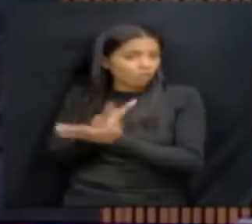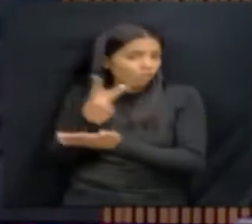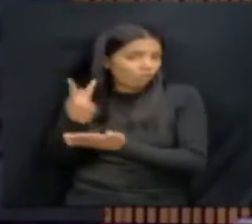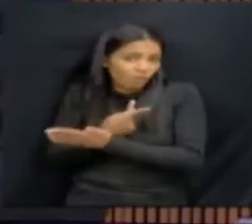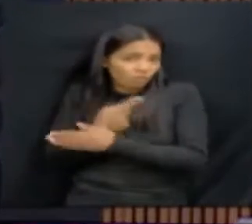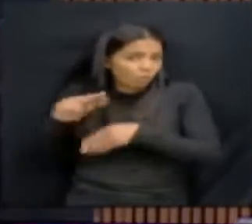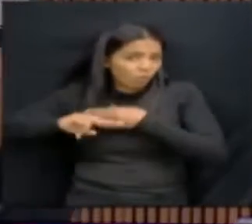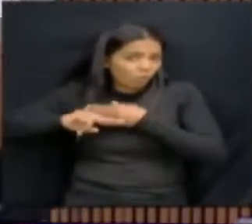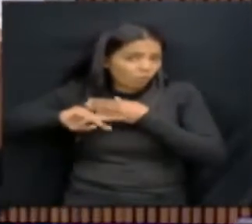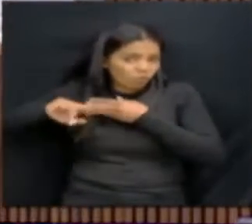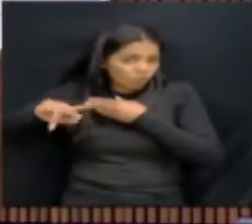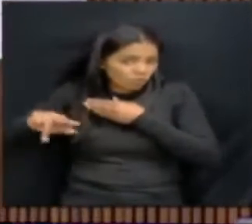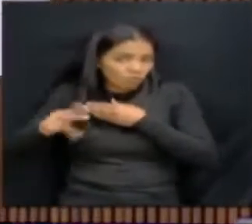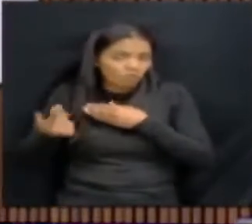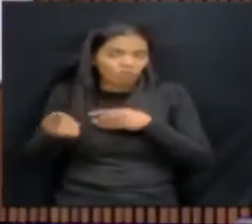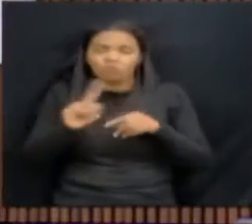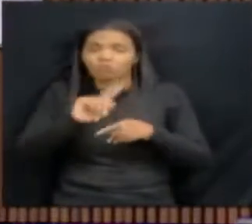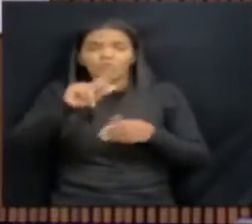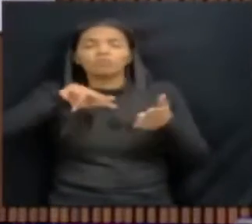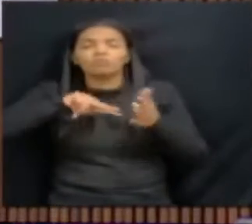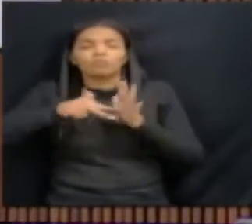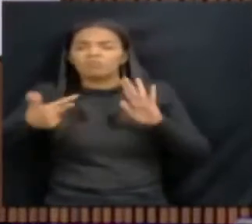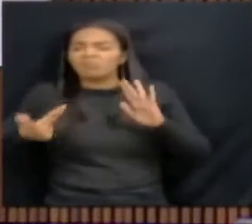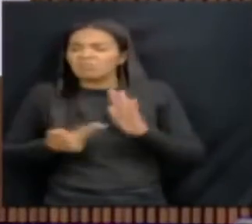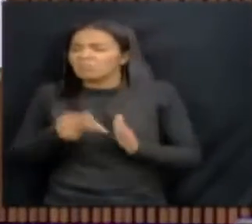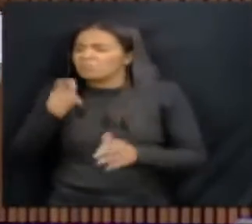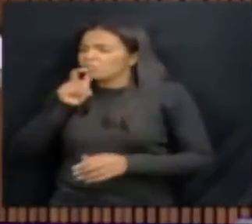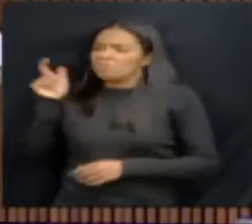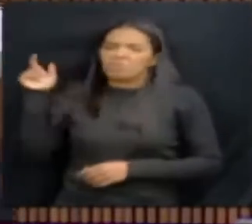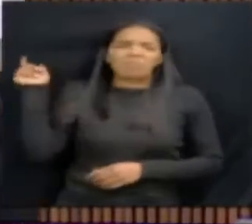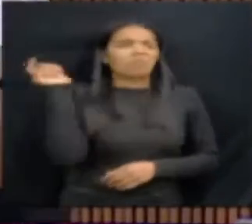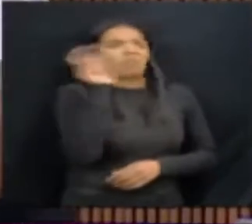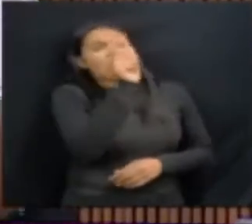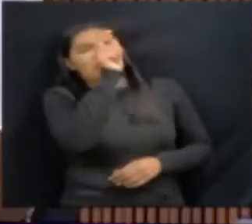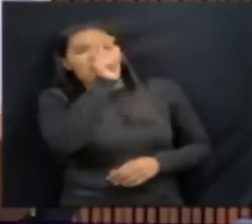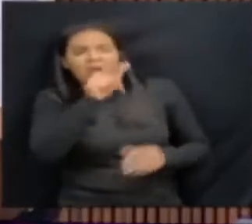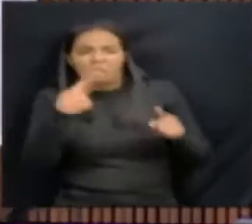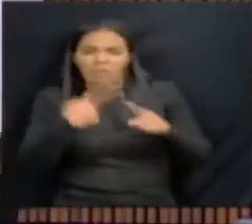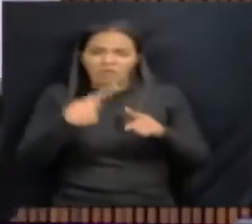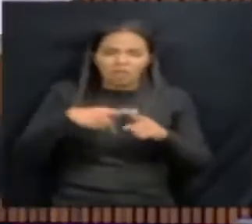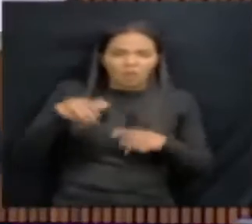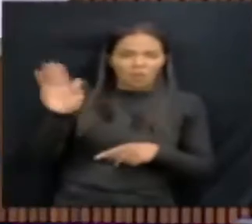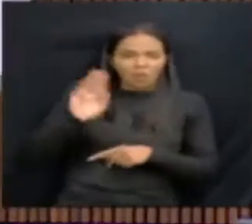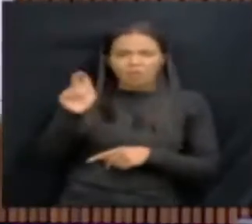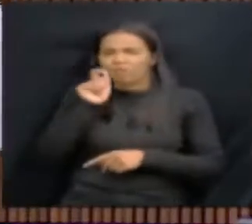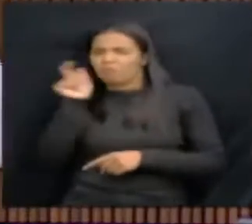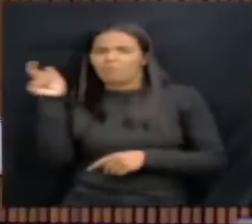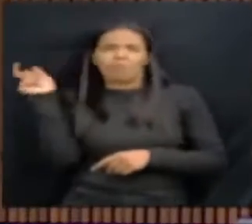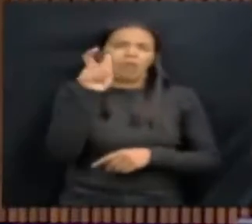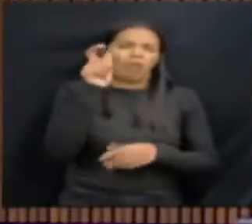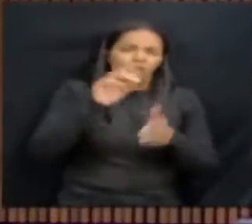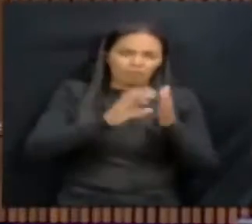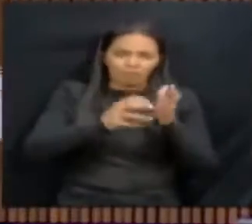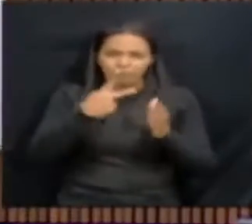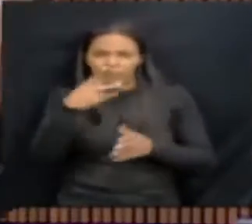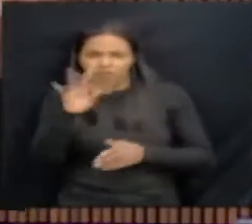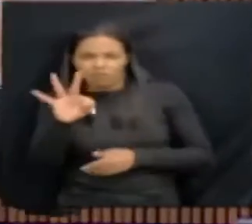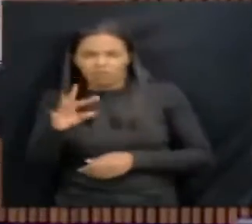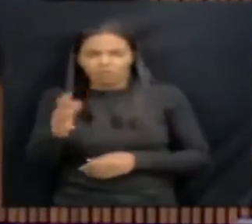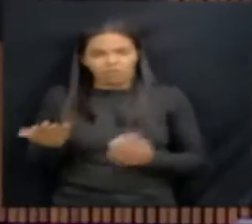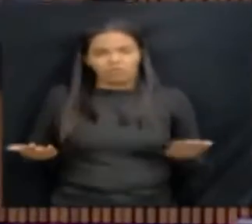é tacando e falando do PT, falando do Lula, falando que o Lula é isso e que o Lula é